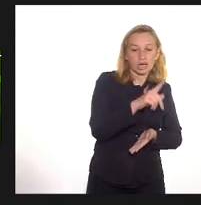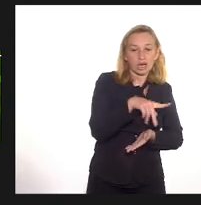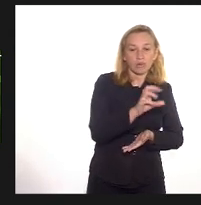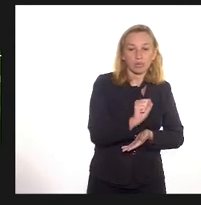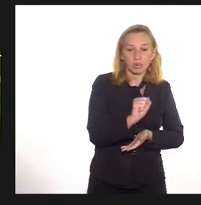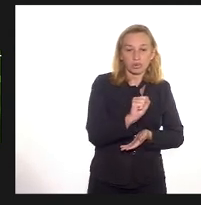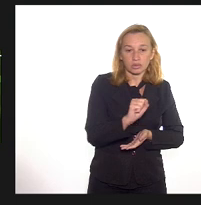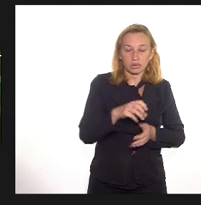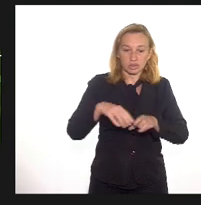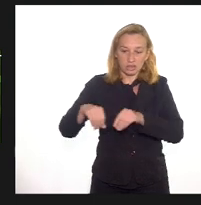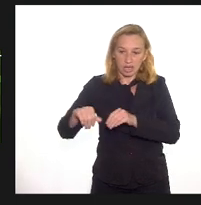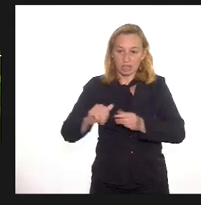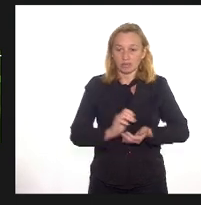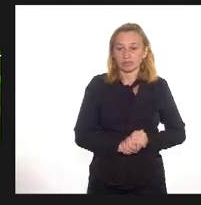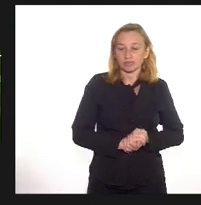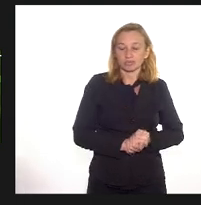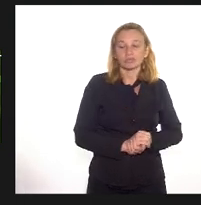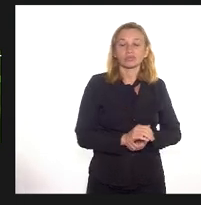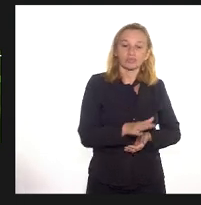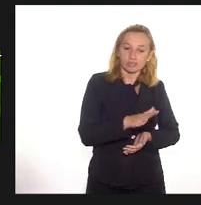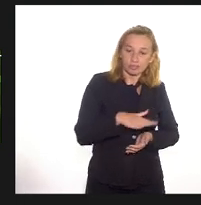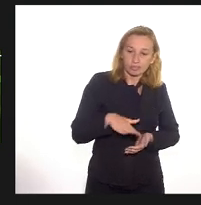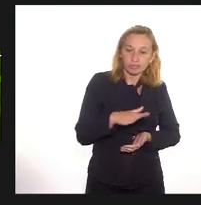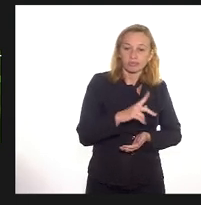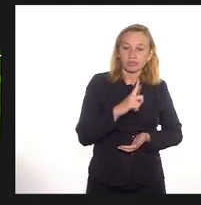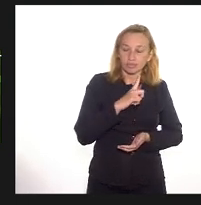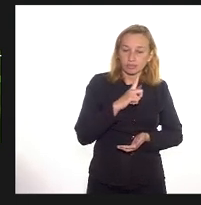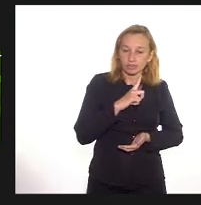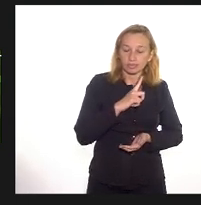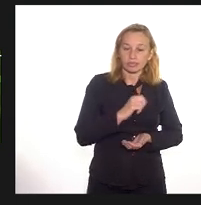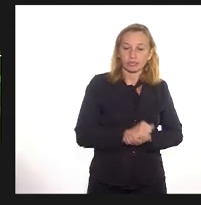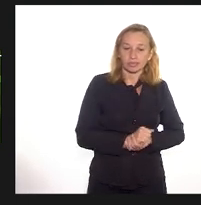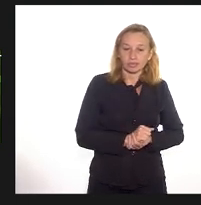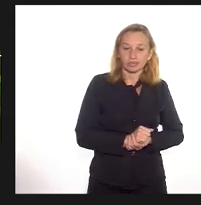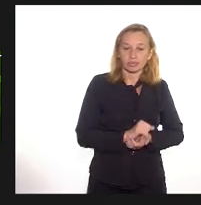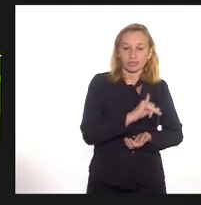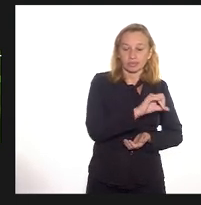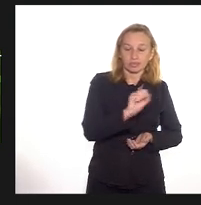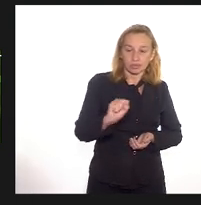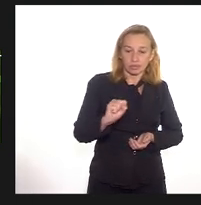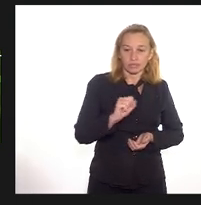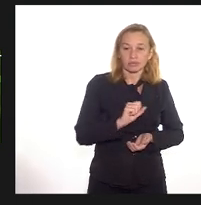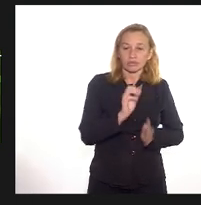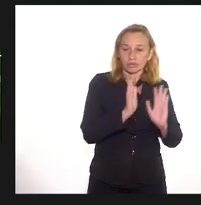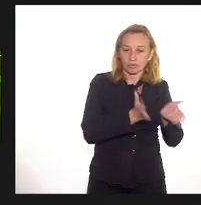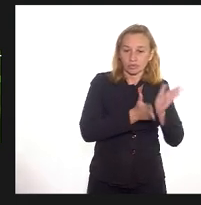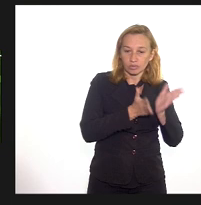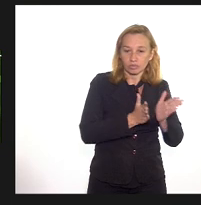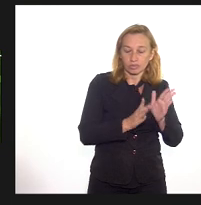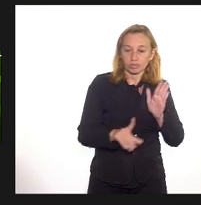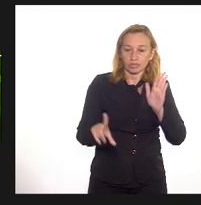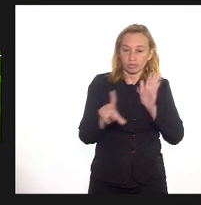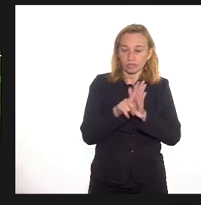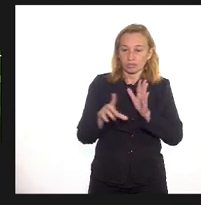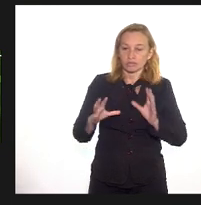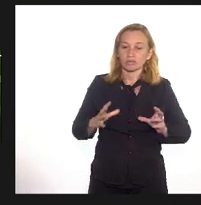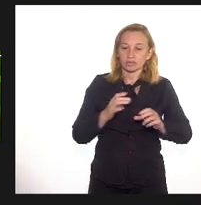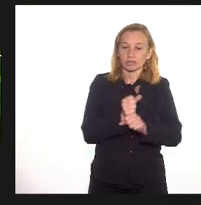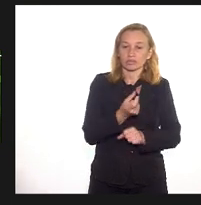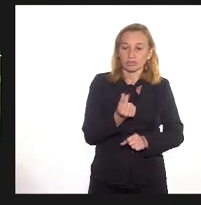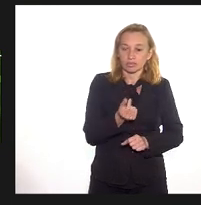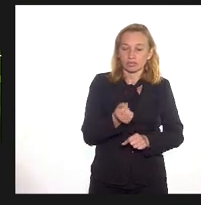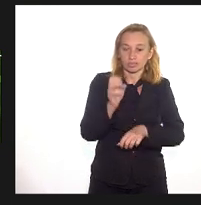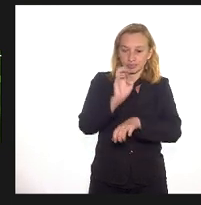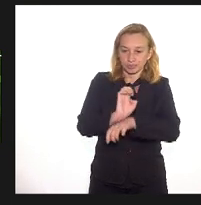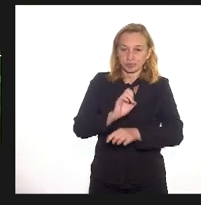campo-terra. Então, nesta parte, existe incidência do ICMS hoje pela legislação tributária